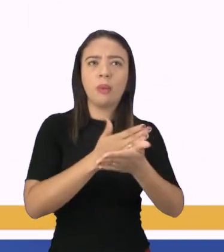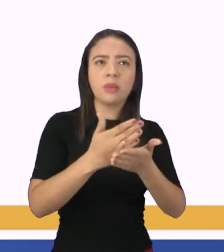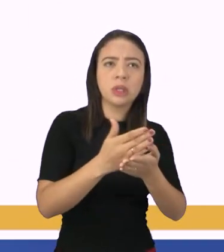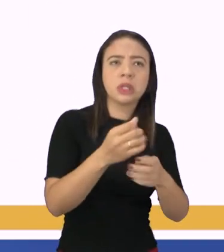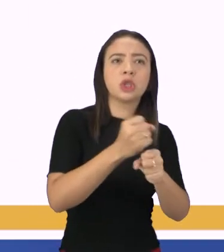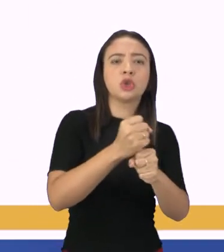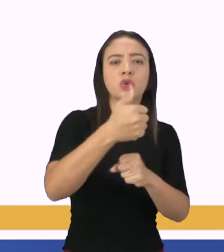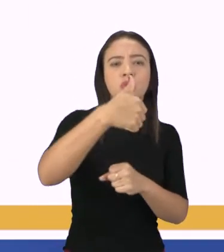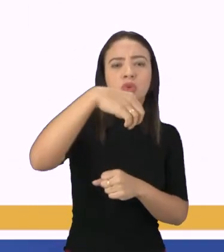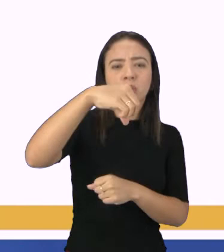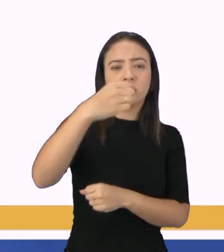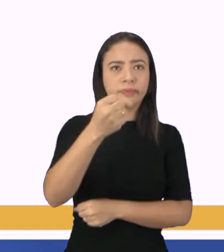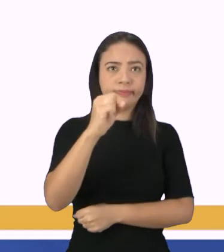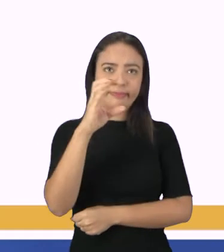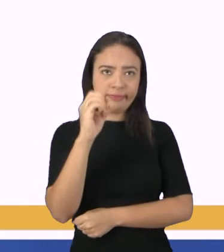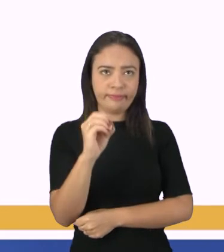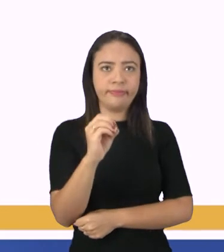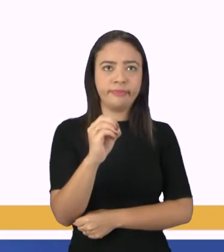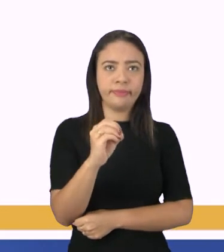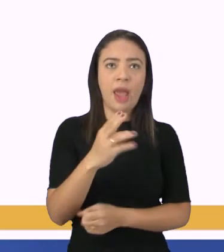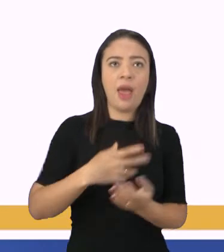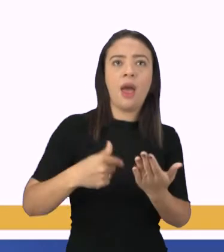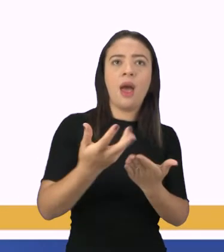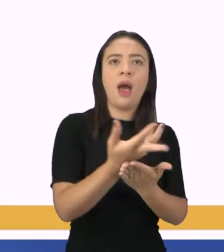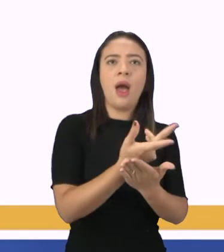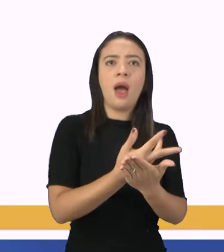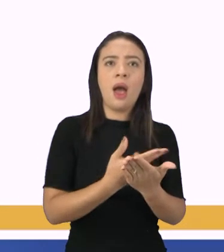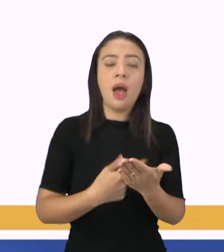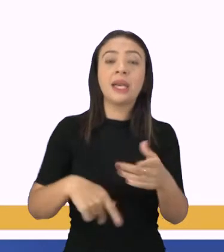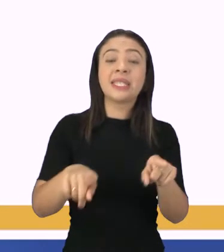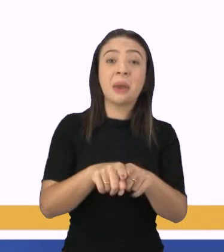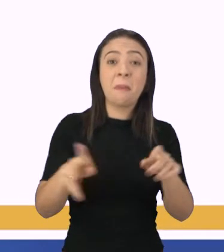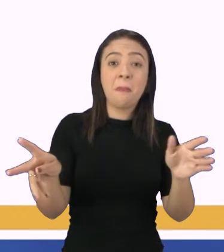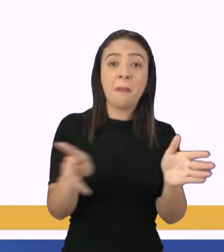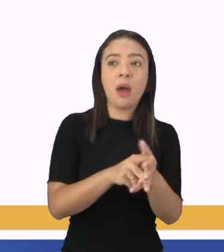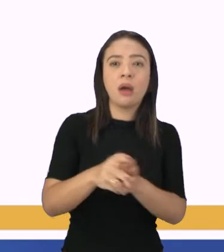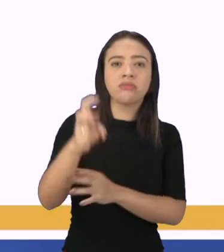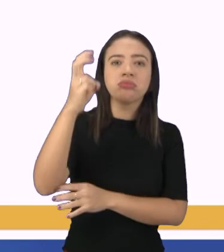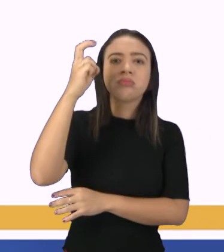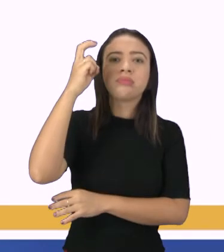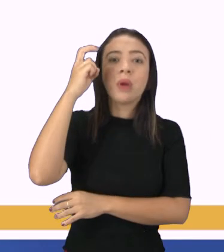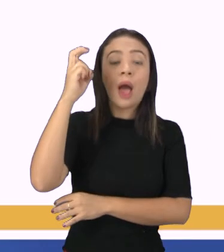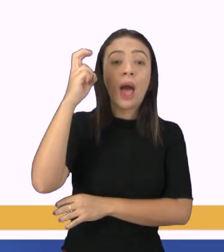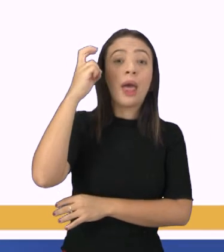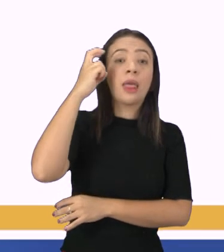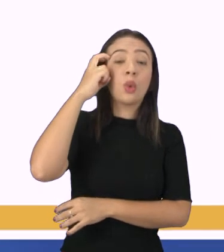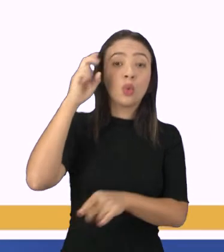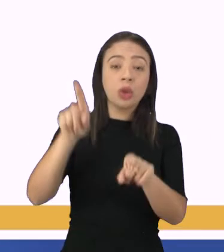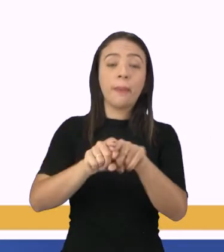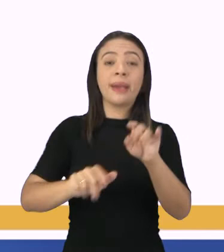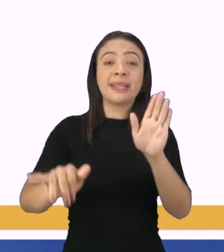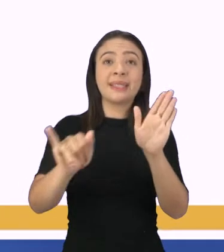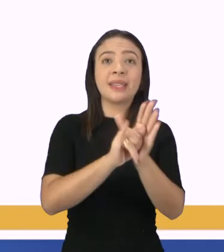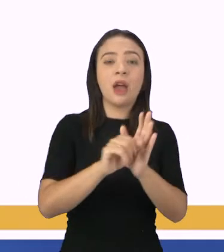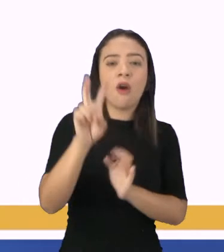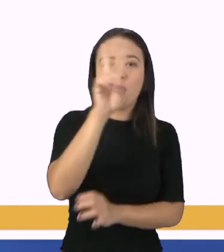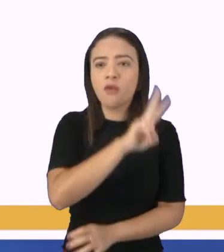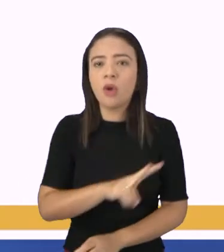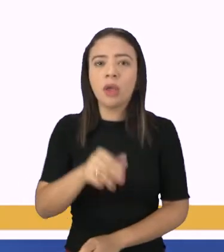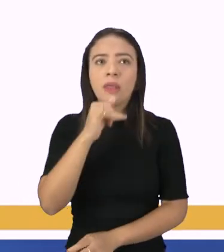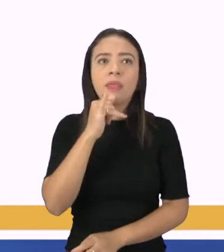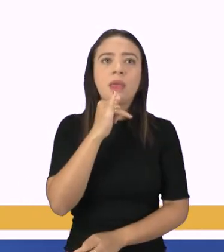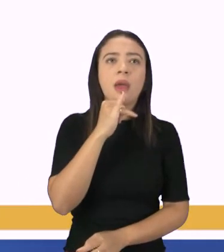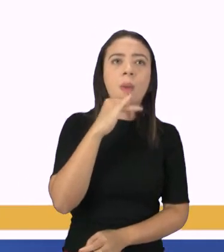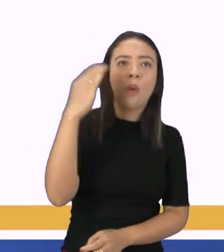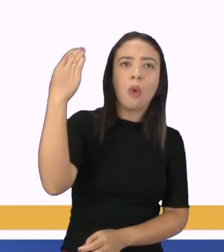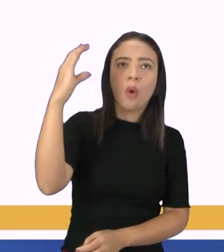de 1980. Sua arte já foi parte da identidade visual de marcas grandes, como Coca-Cola,